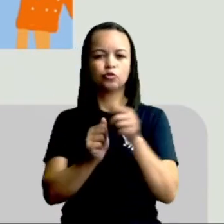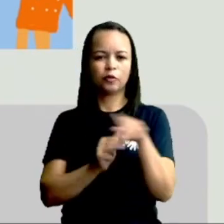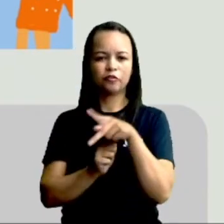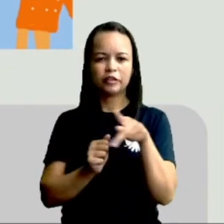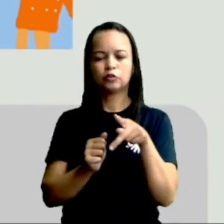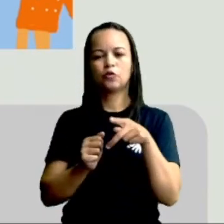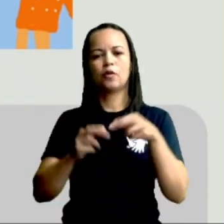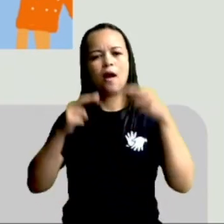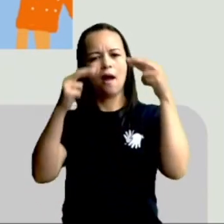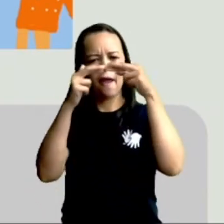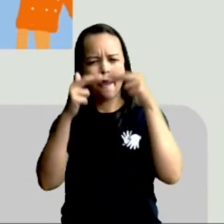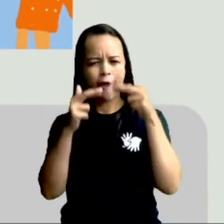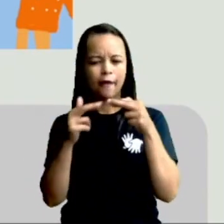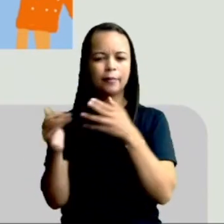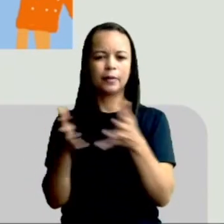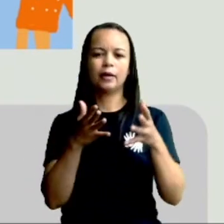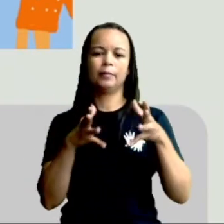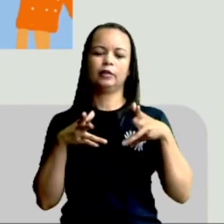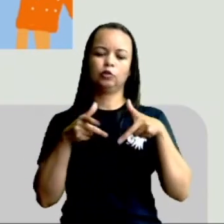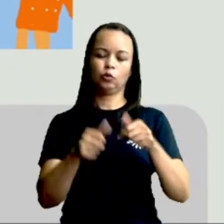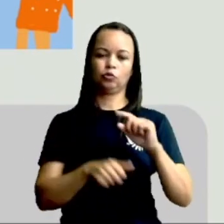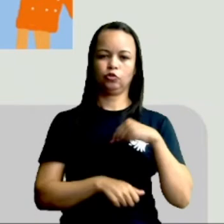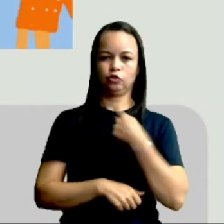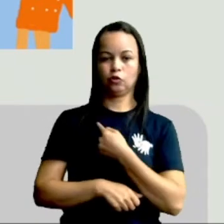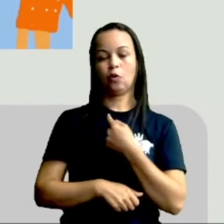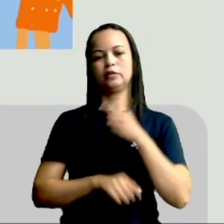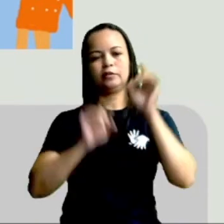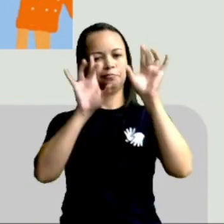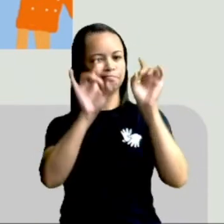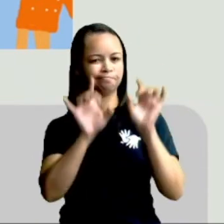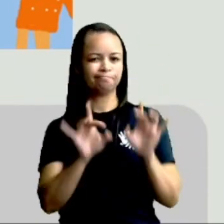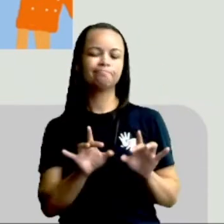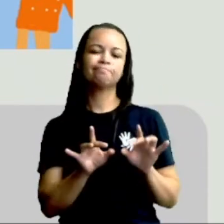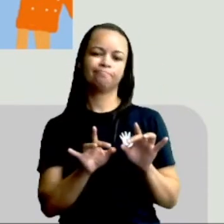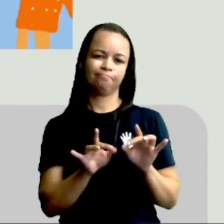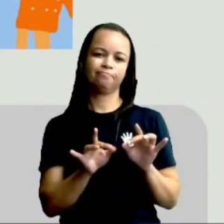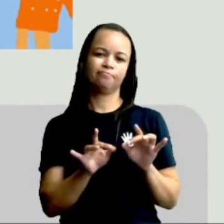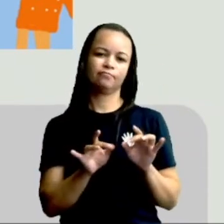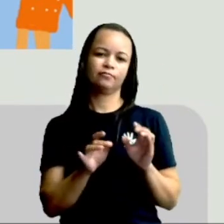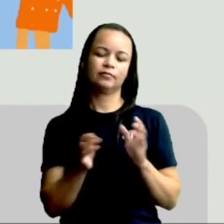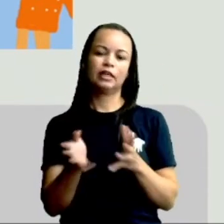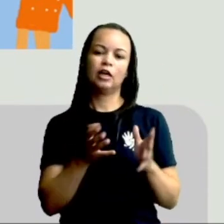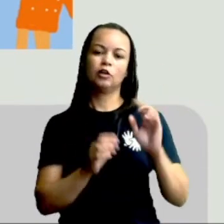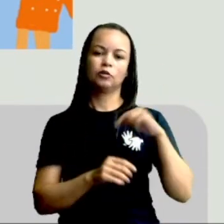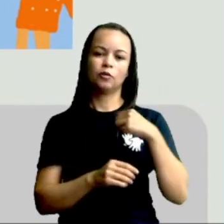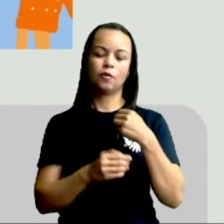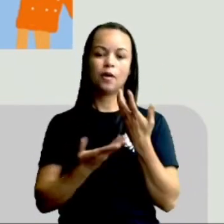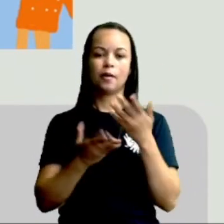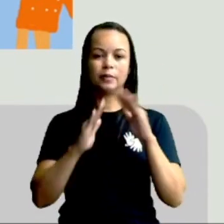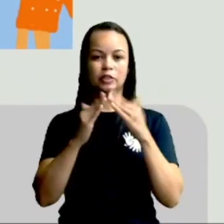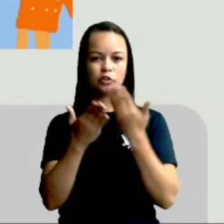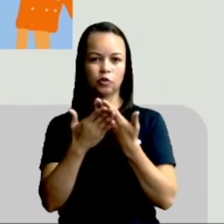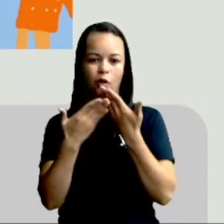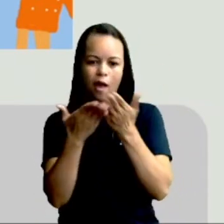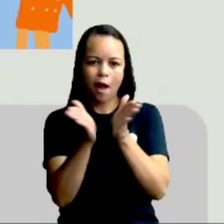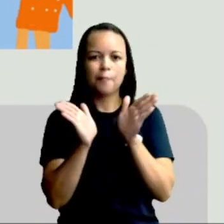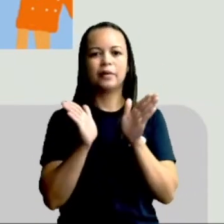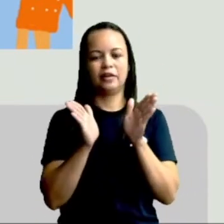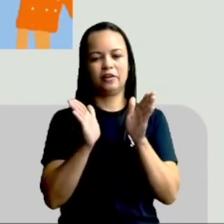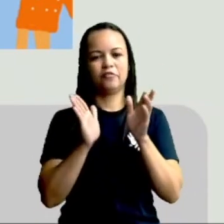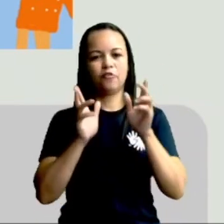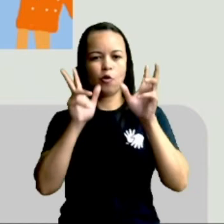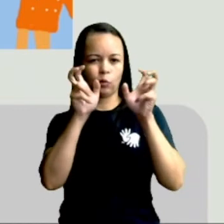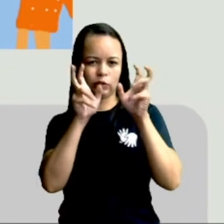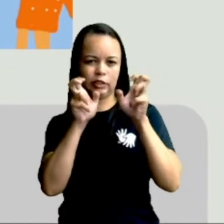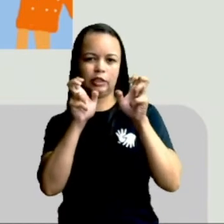dia para todos nós iria ser mesmo especial. Quando a minha escola abrir, foi o título do desafio. Olha só